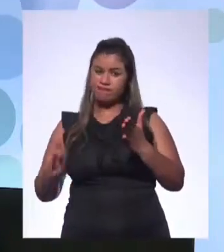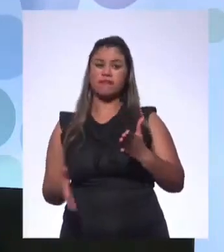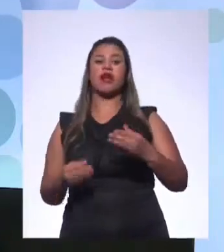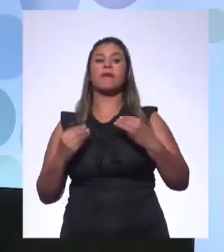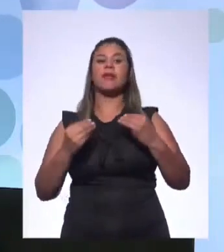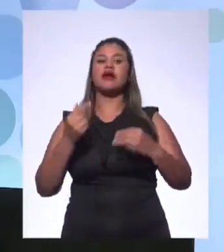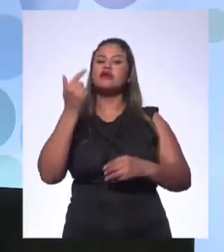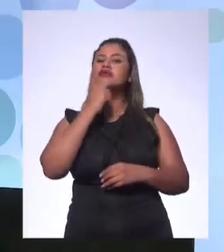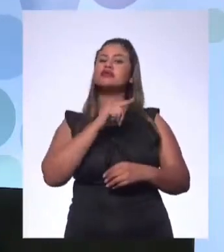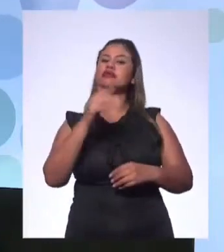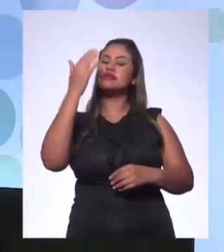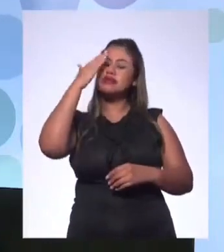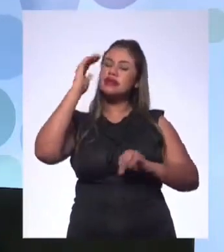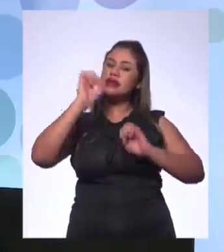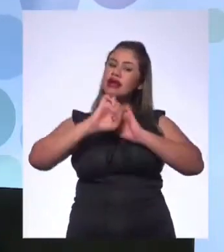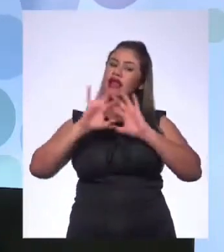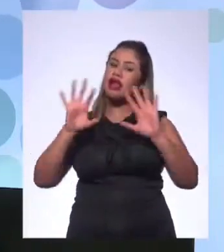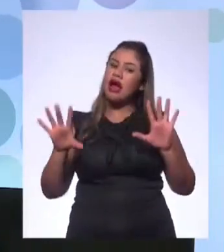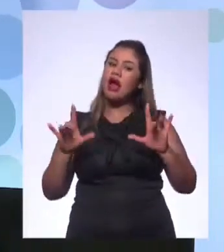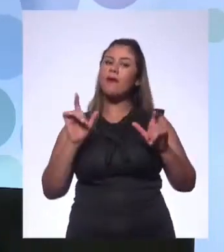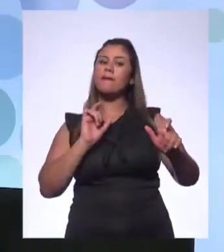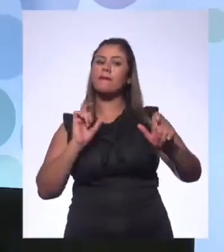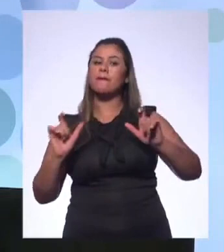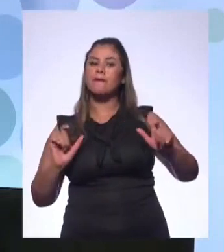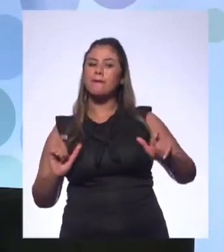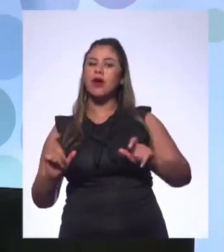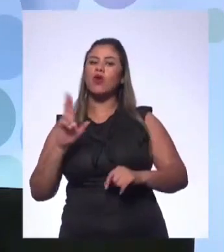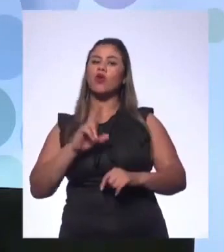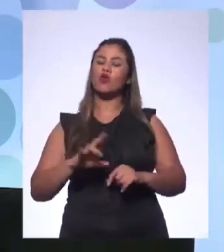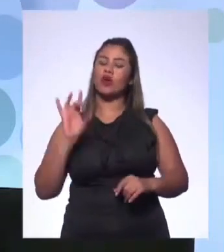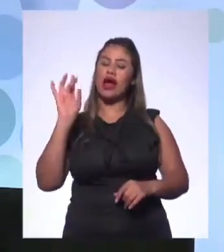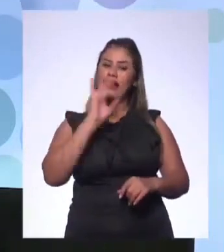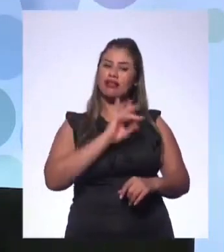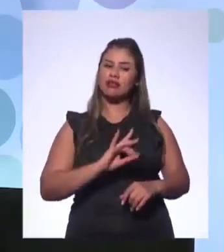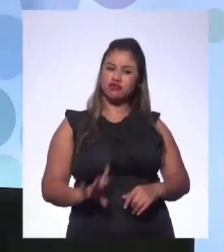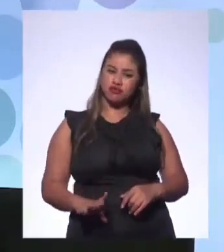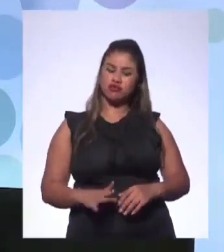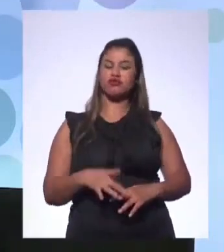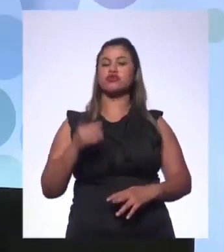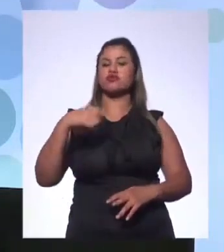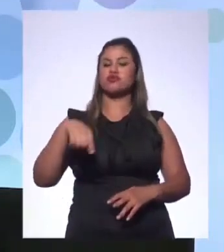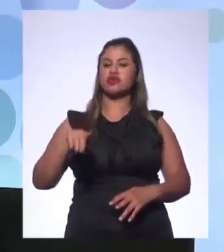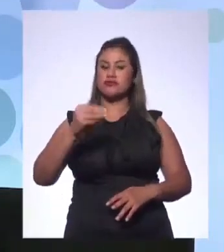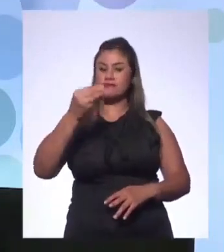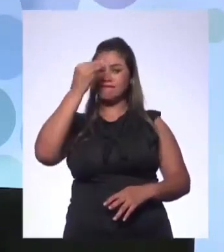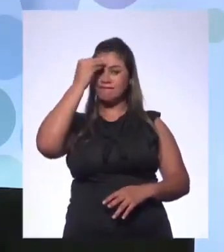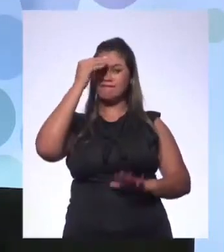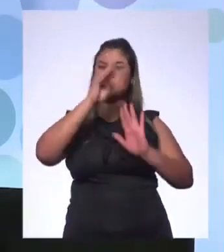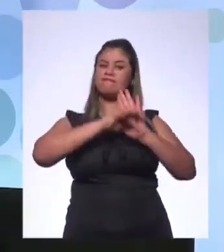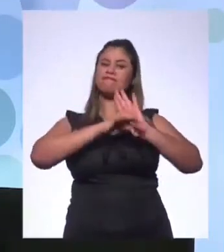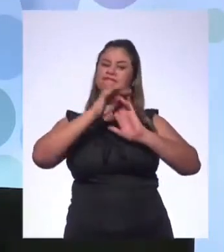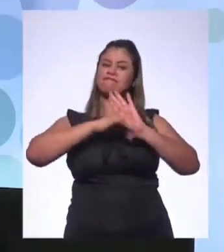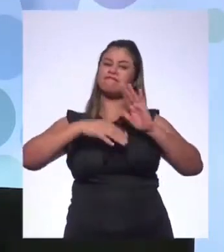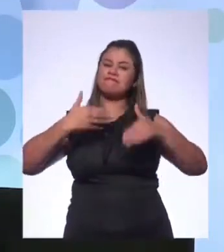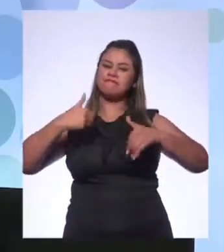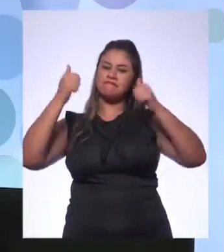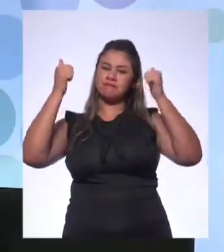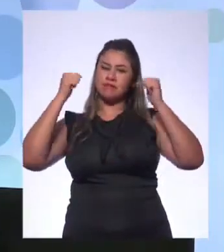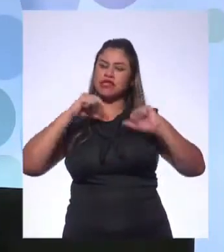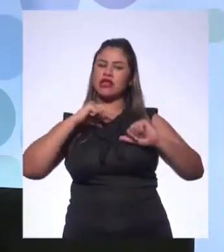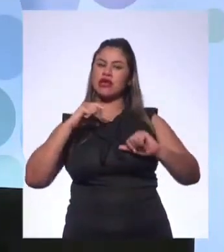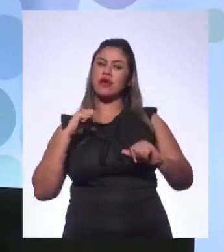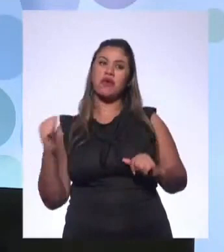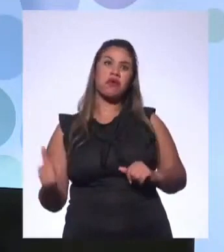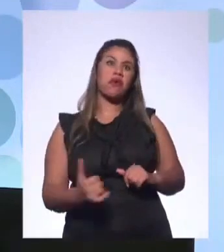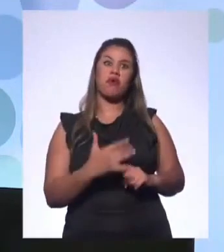você conseguir entender quando eu uso, em que caso eu uso cada um deles. Então, você tendo isso, o seu texto vai melhorar. Eu nem sei